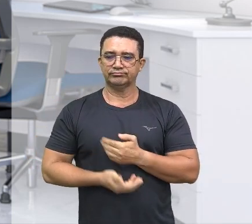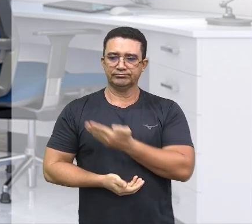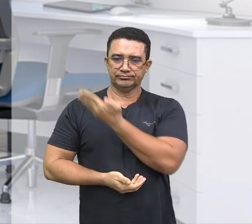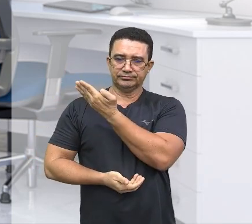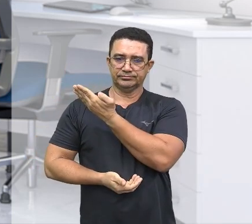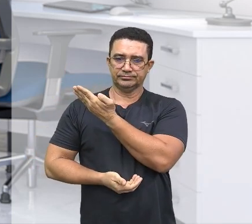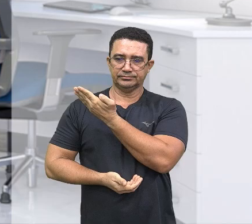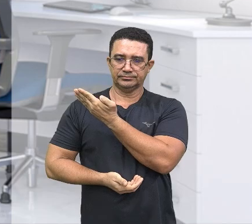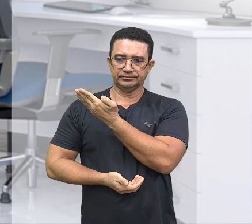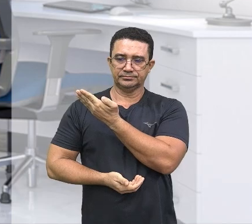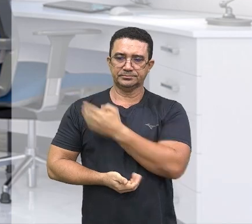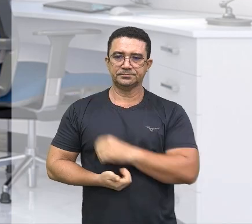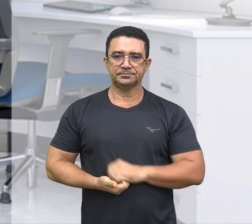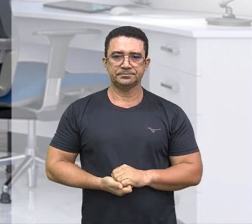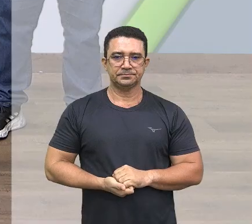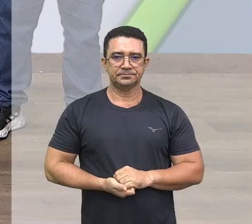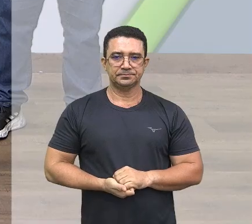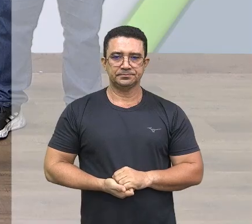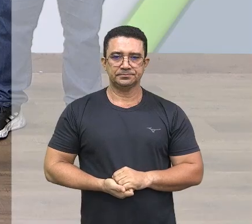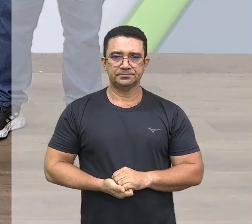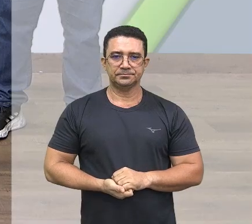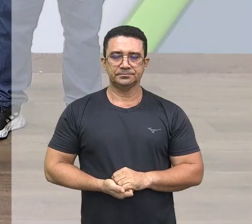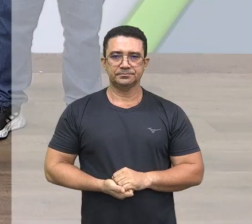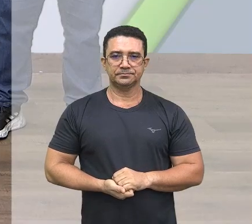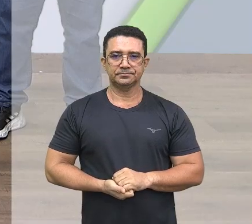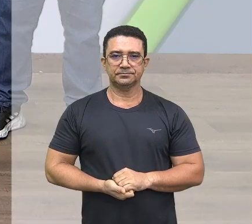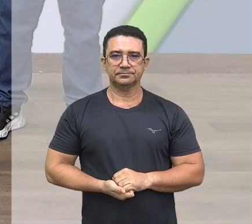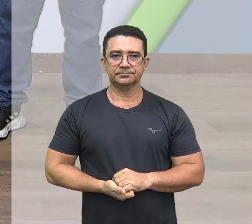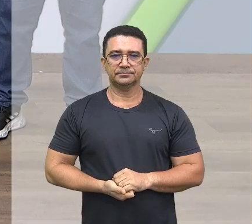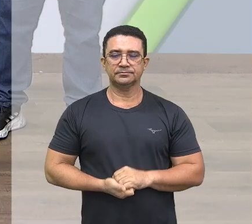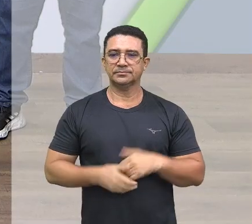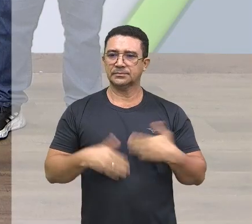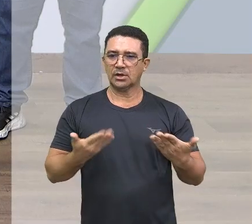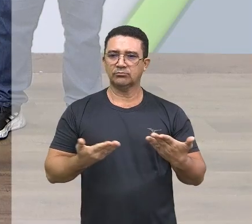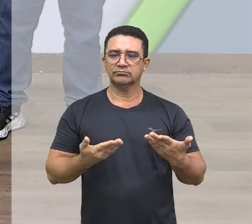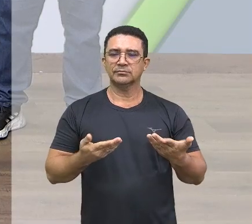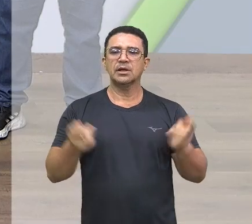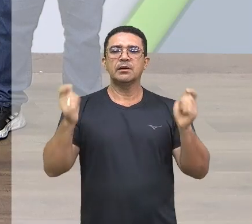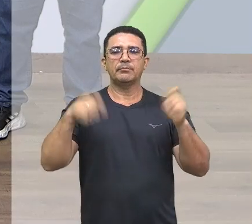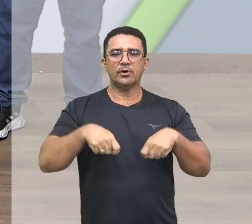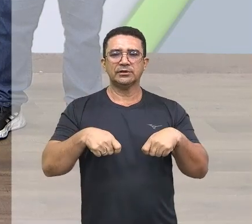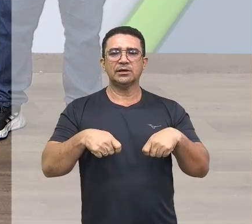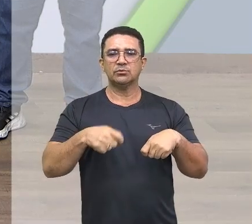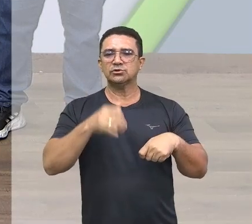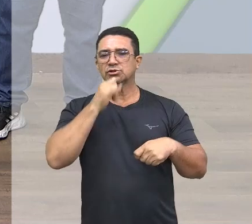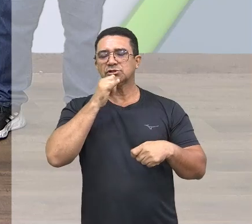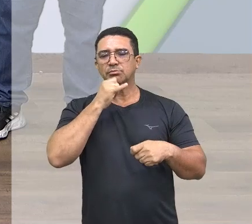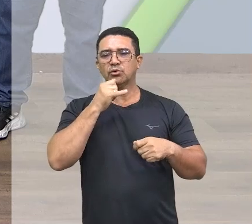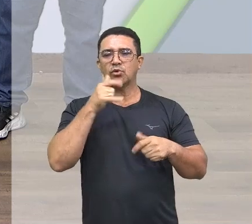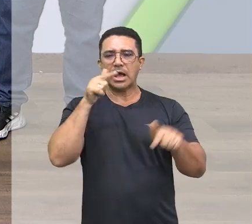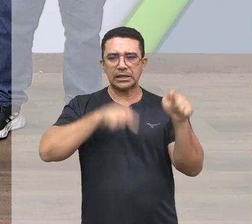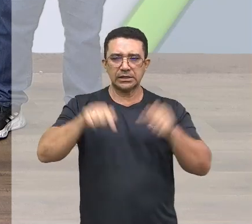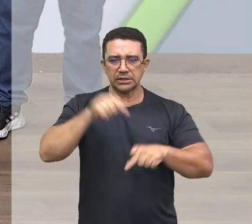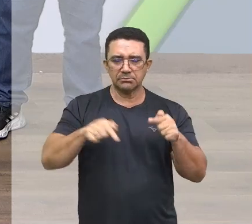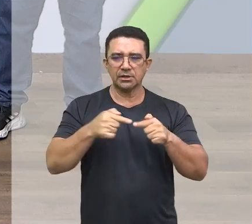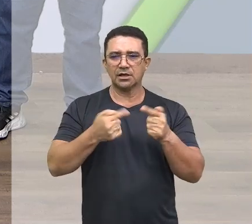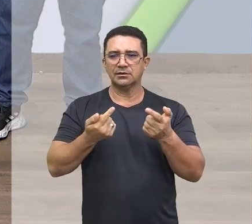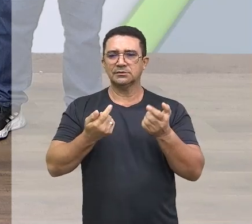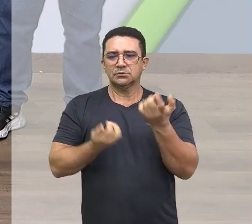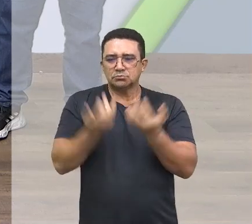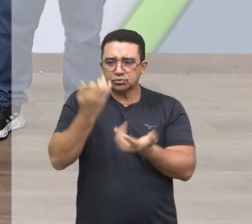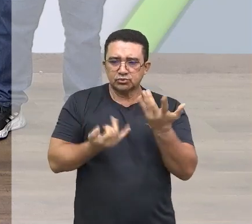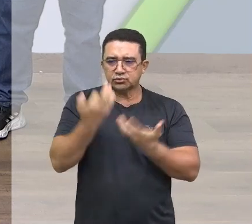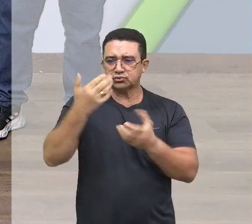e de nitrogênio. Então, nós podemos observar aí que a química da queima desses combustíveis